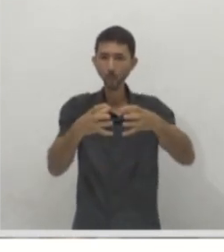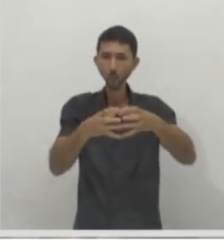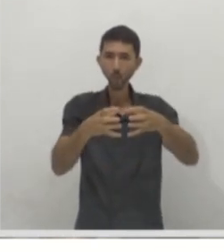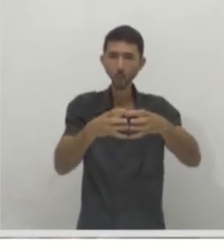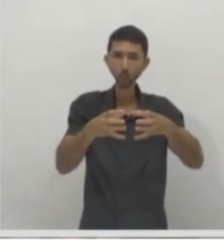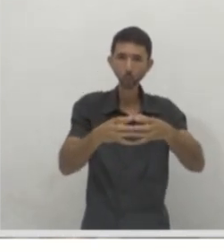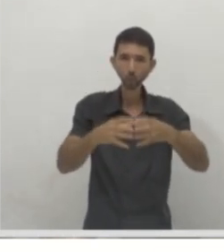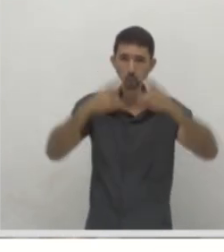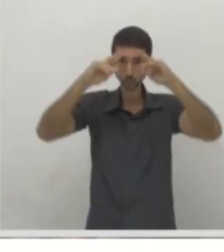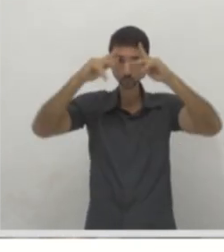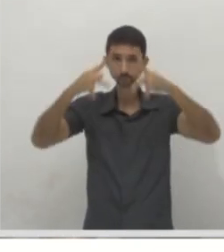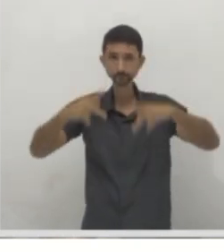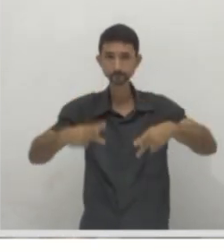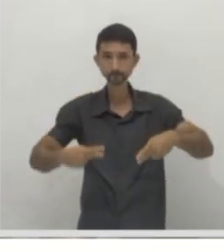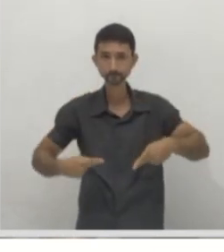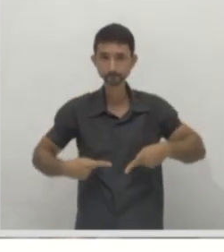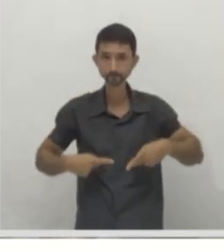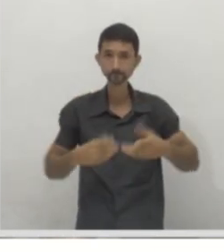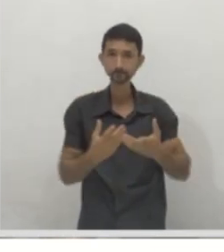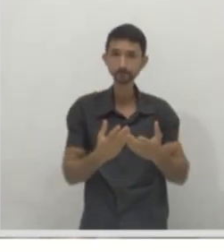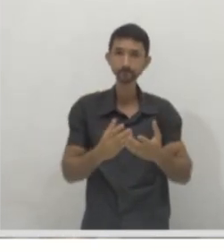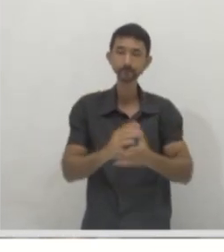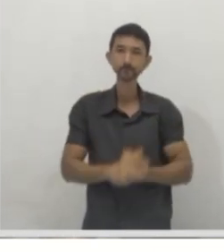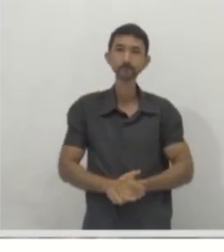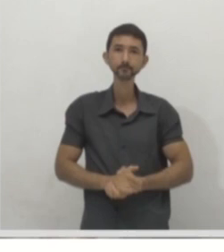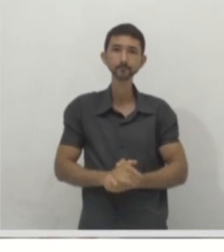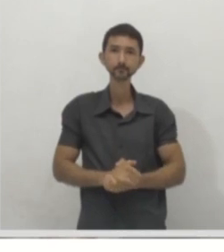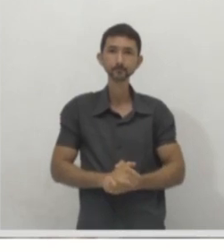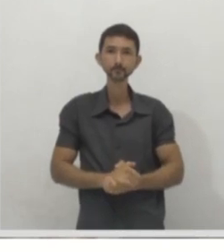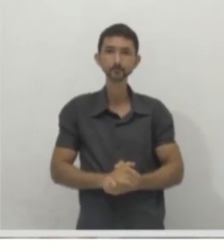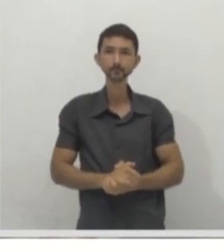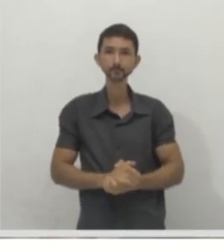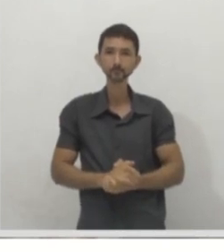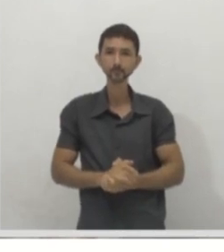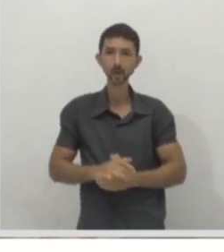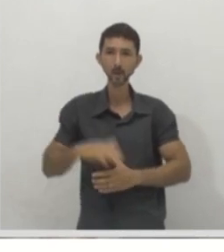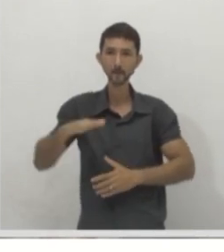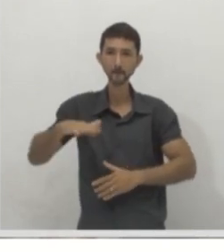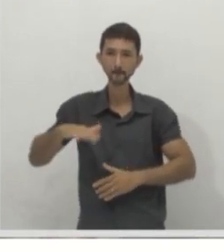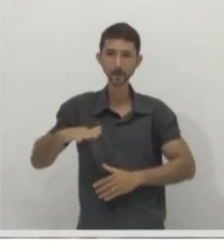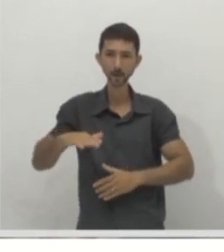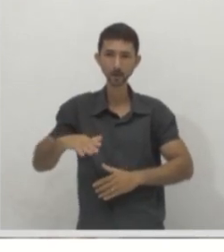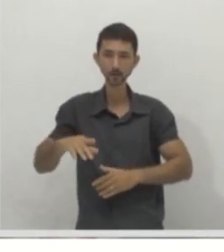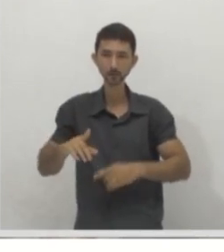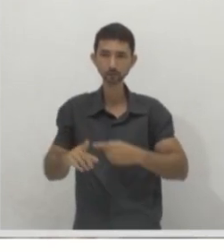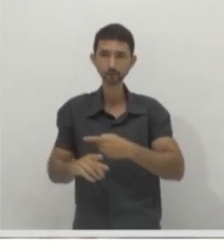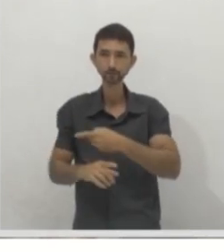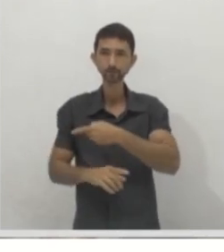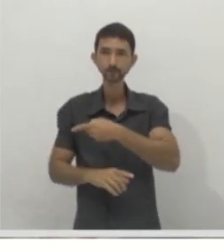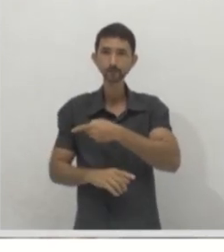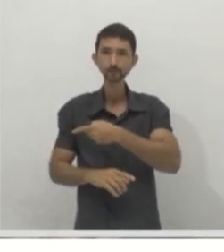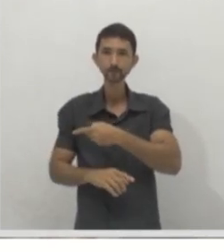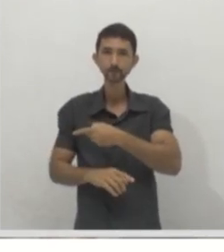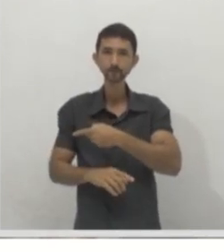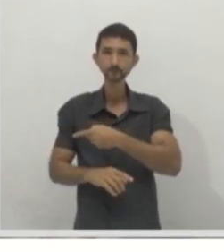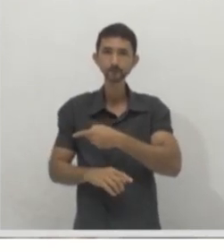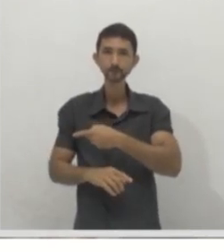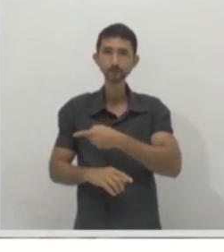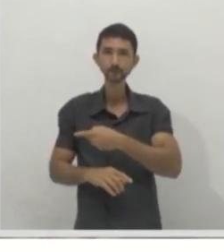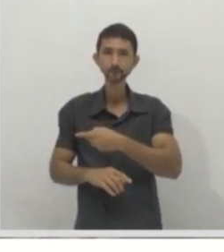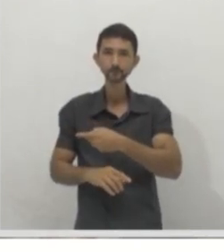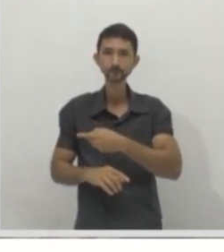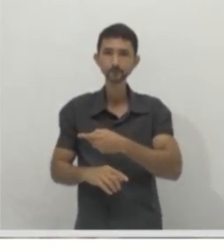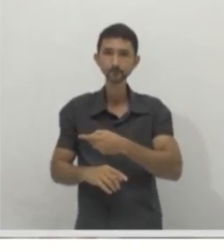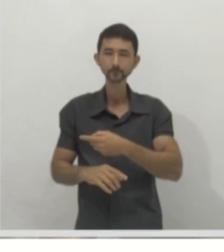pequeno de seres humanos. Aqui à direita, né, embaixo à direita, você vê ele lascando uma pedra